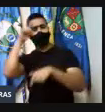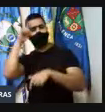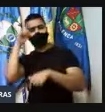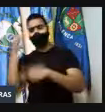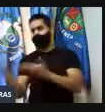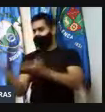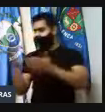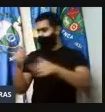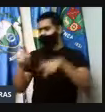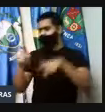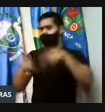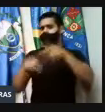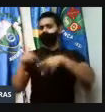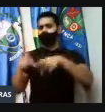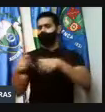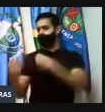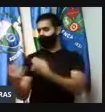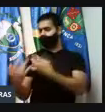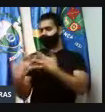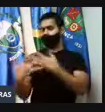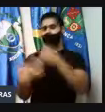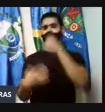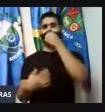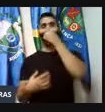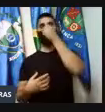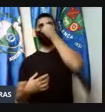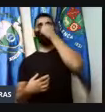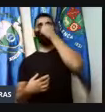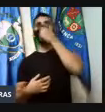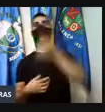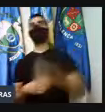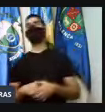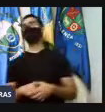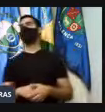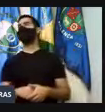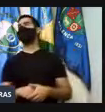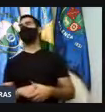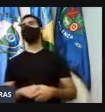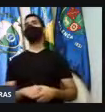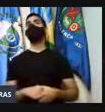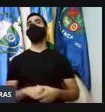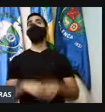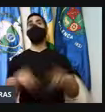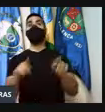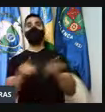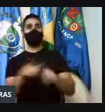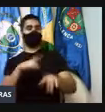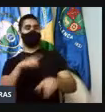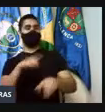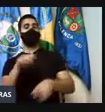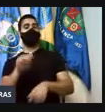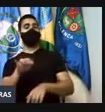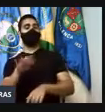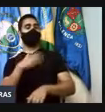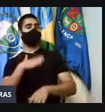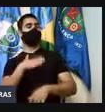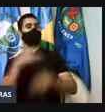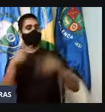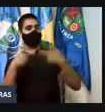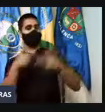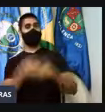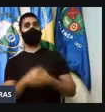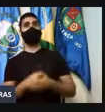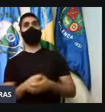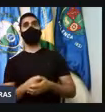a população que está sendo contaminada. Só isso que eu queria deixar claro, que constasse em ata a minha fala,